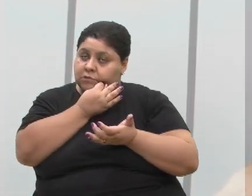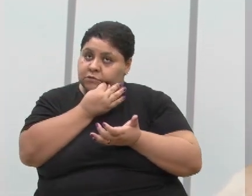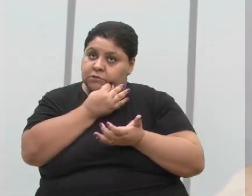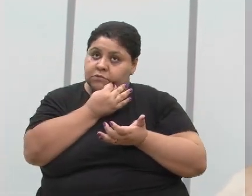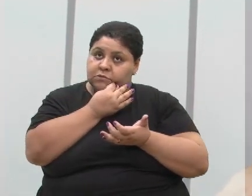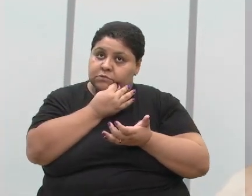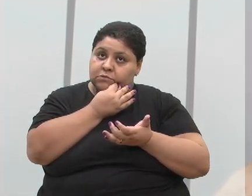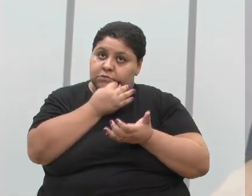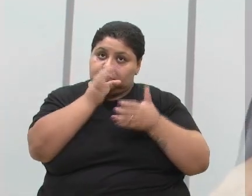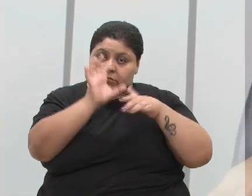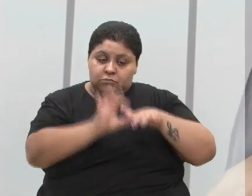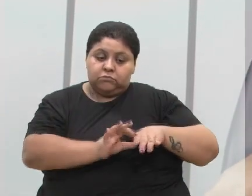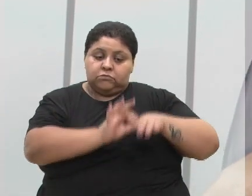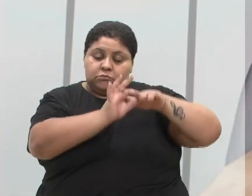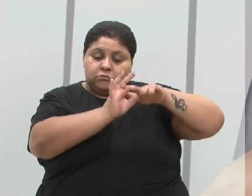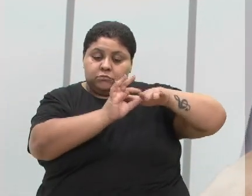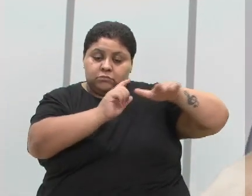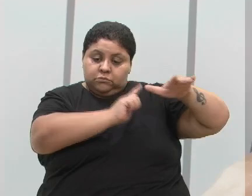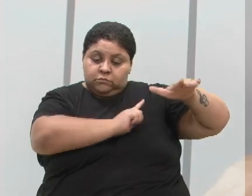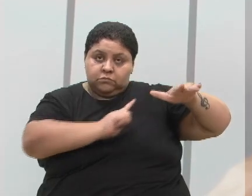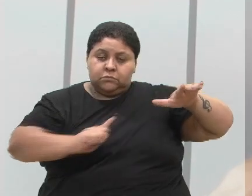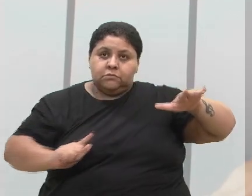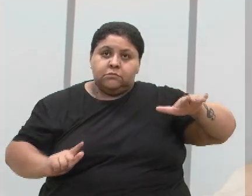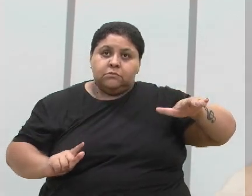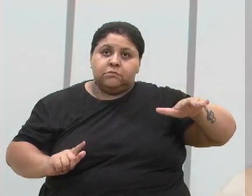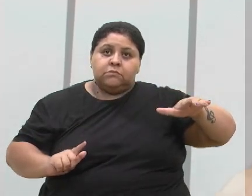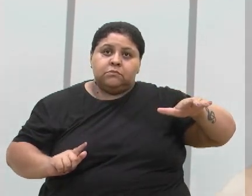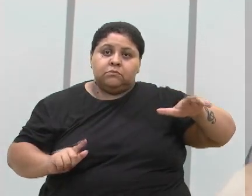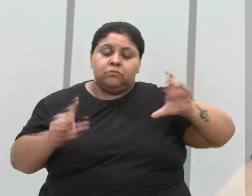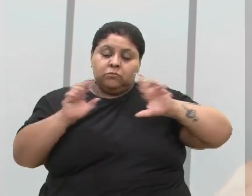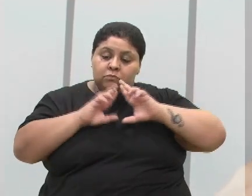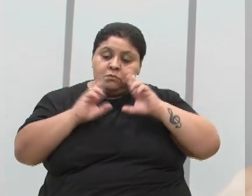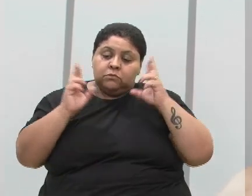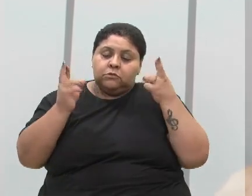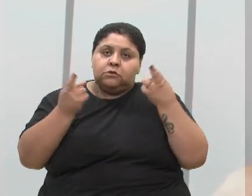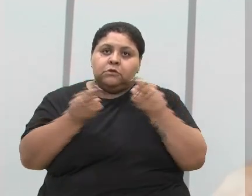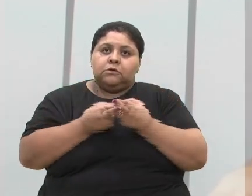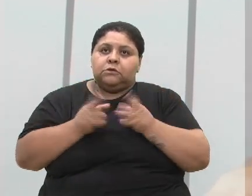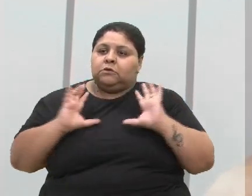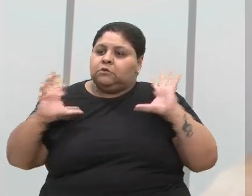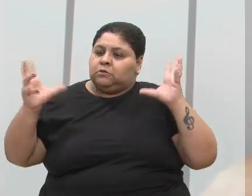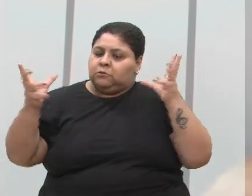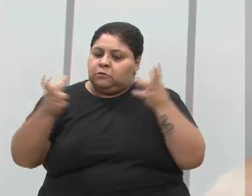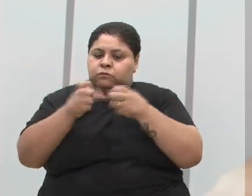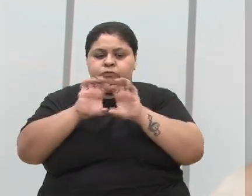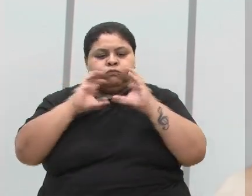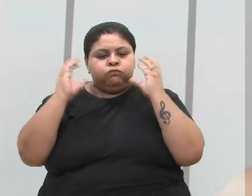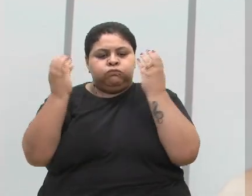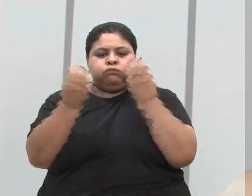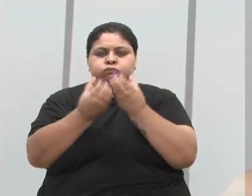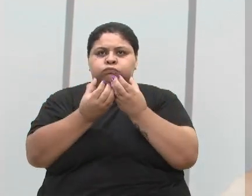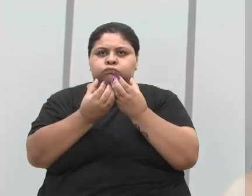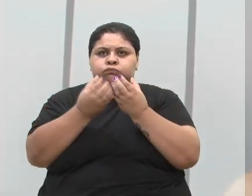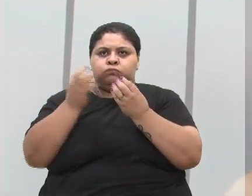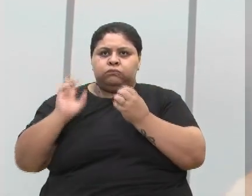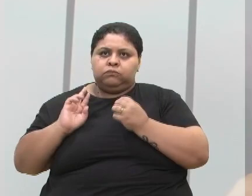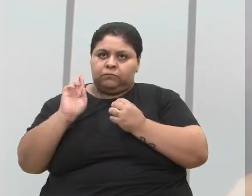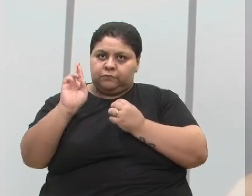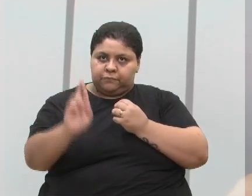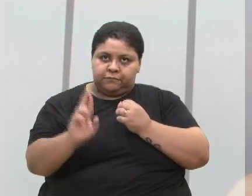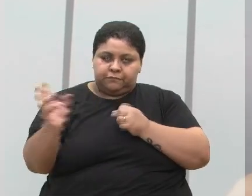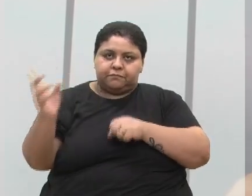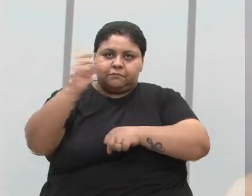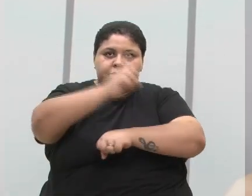a líder do governo, uma reunião com toda a comunidade escolar, representações, para o